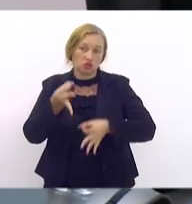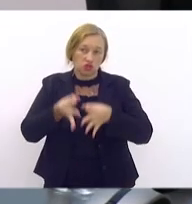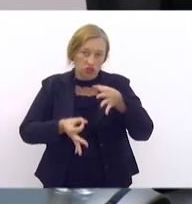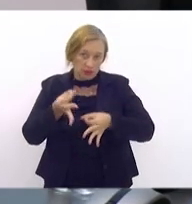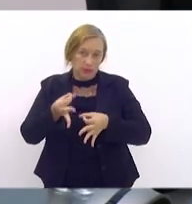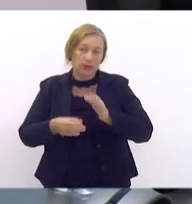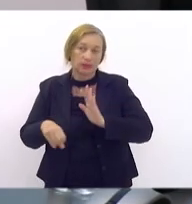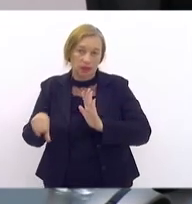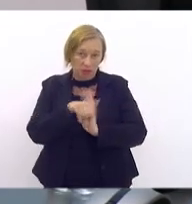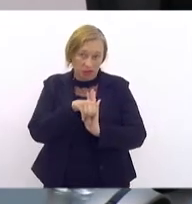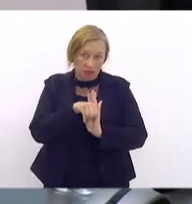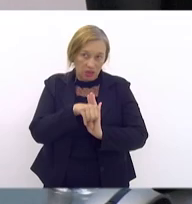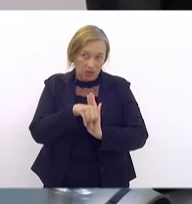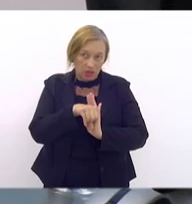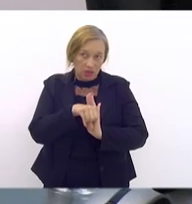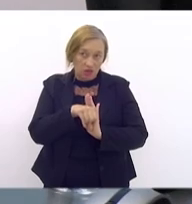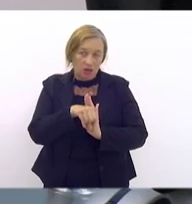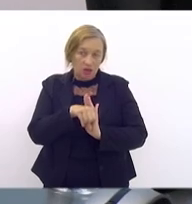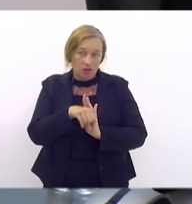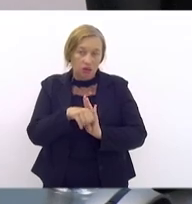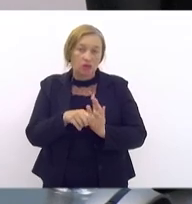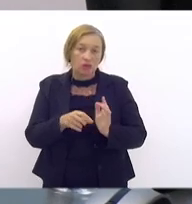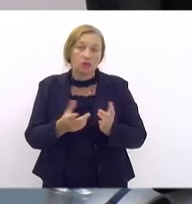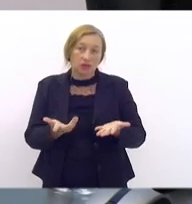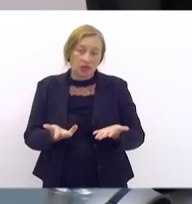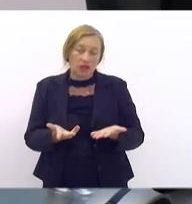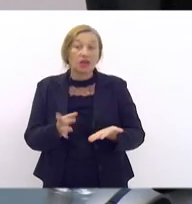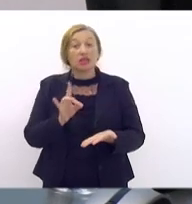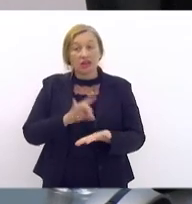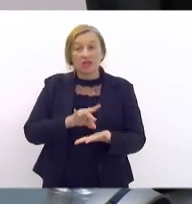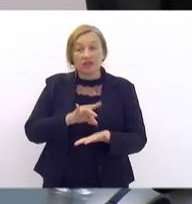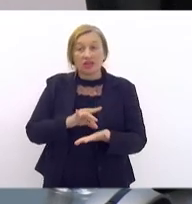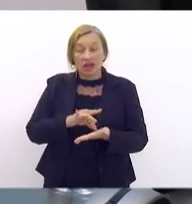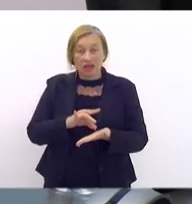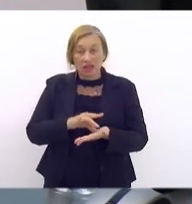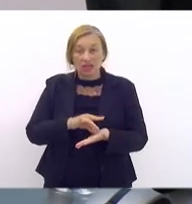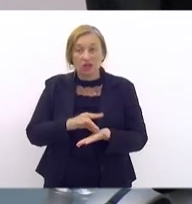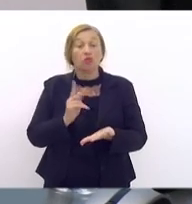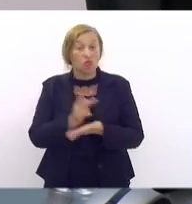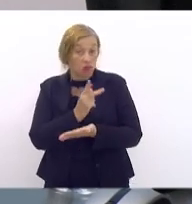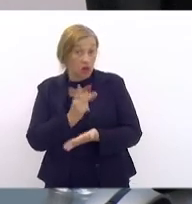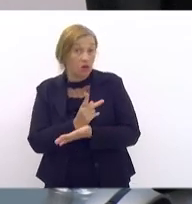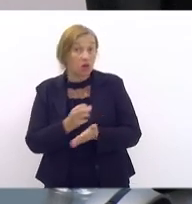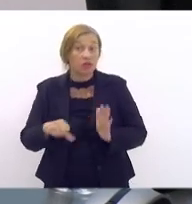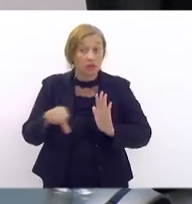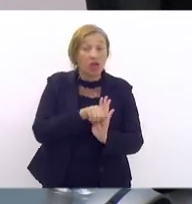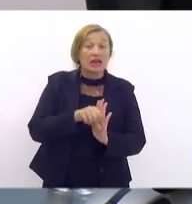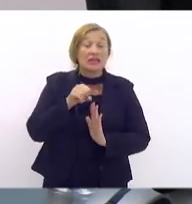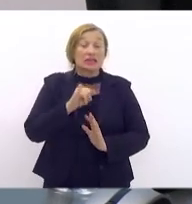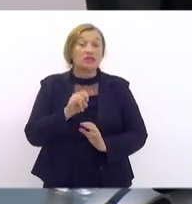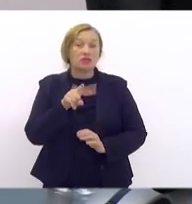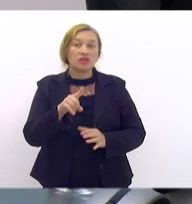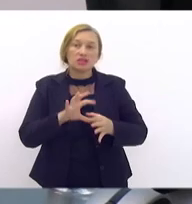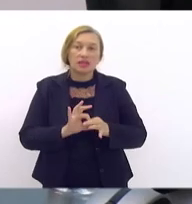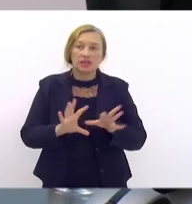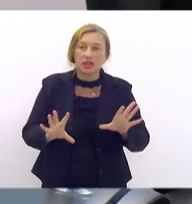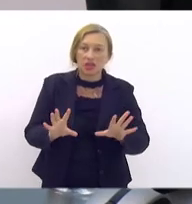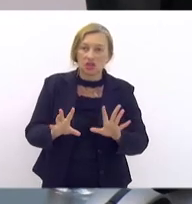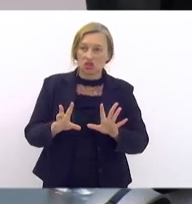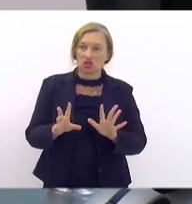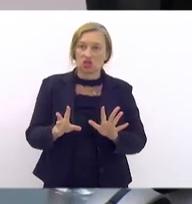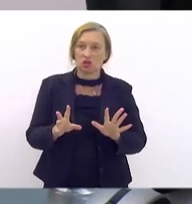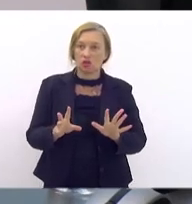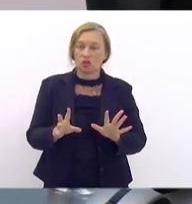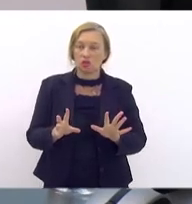Criminal cometendo uma injustiça criminal no final das contas se você deixa que essa situação que eh